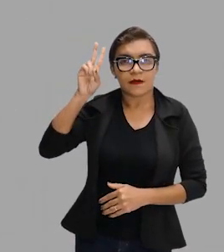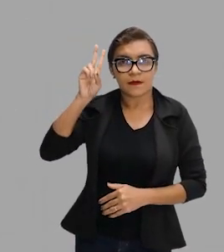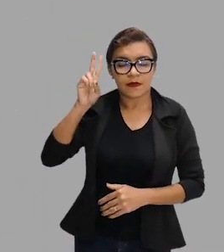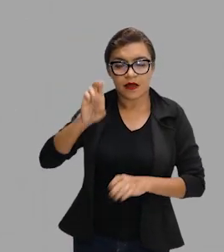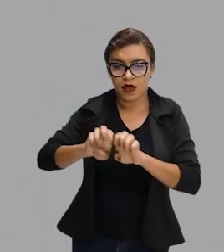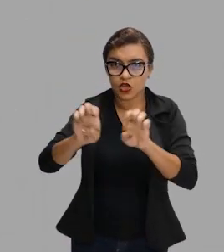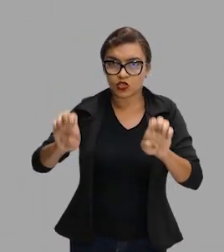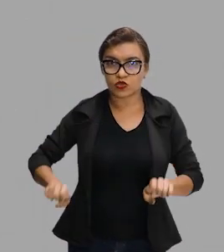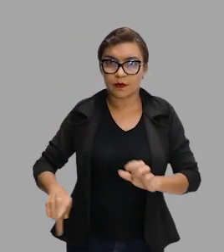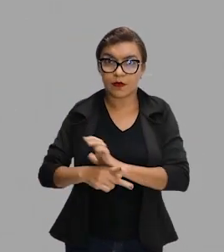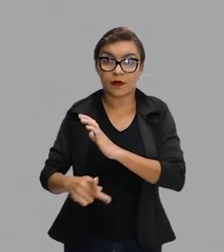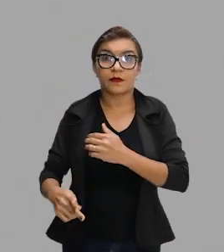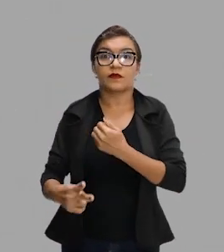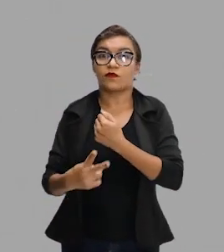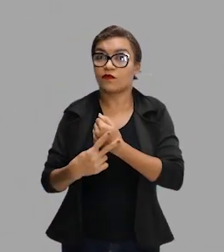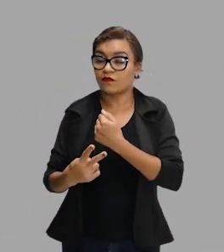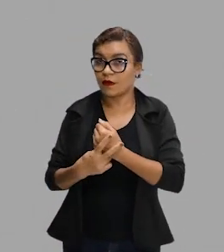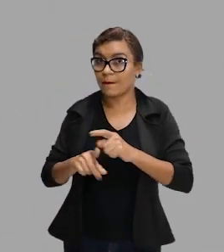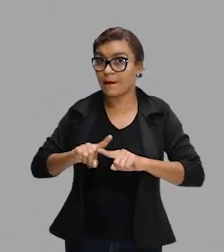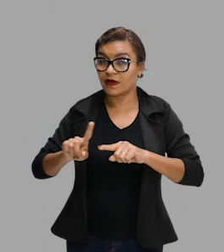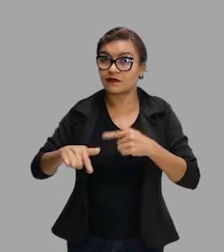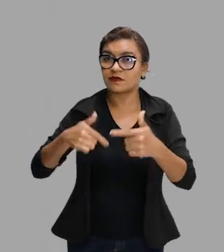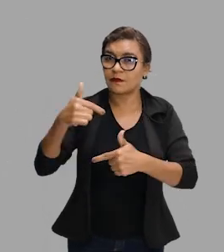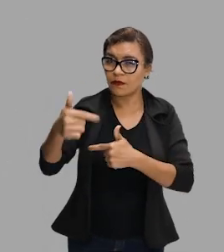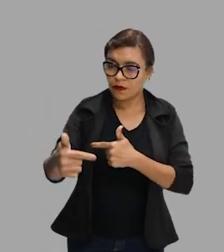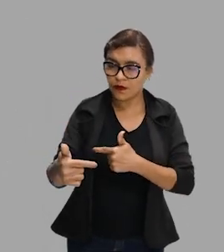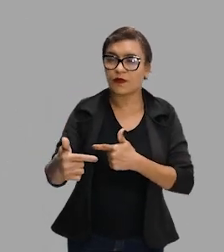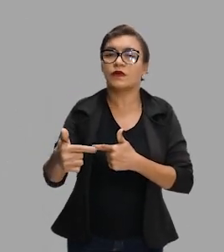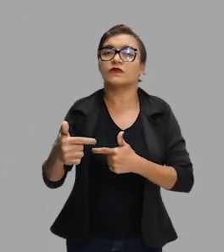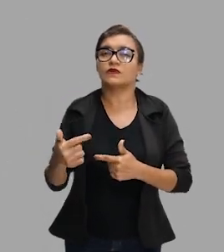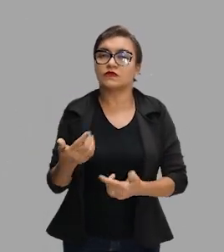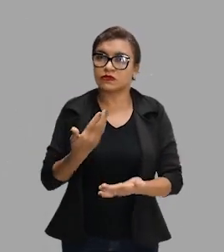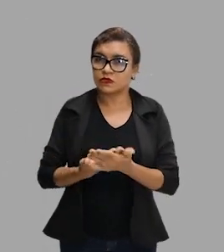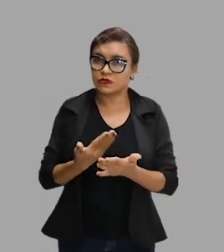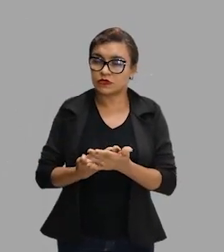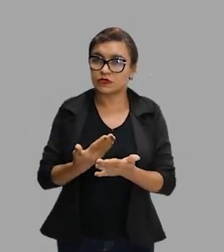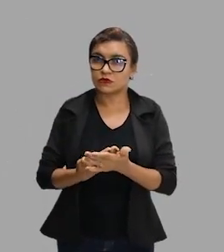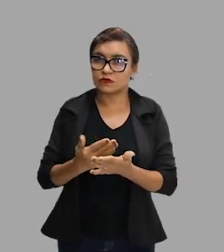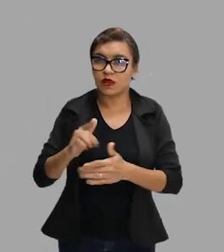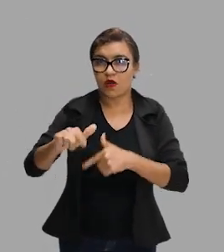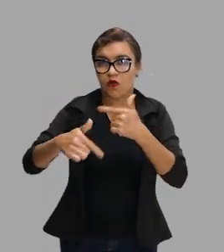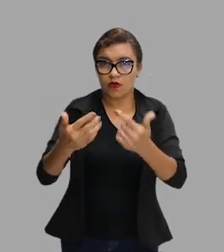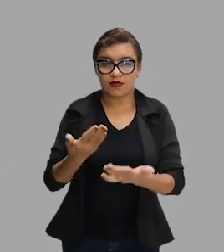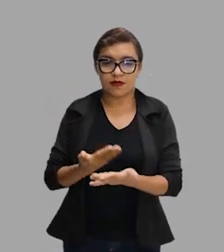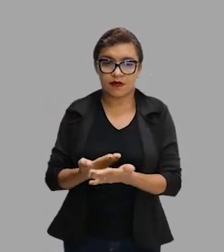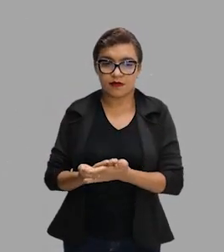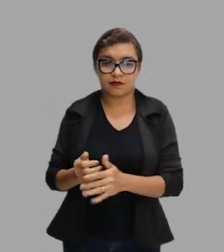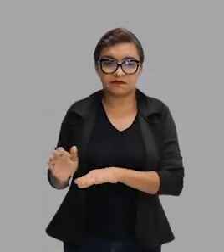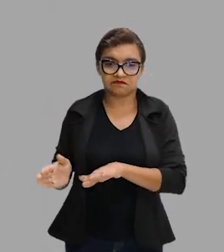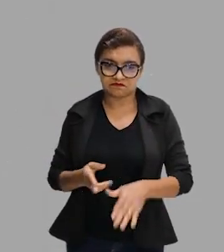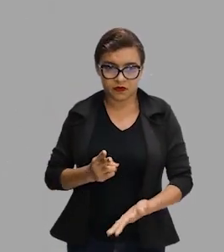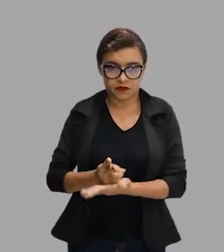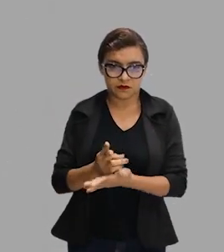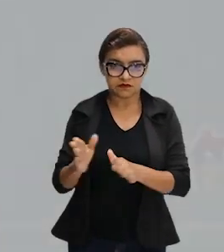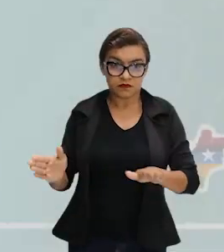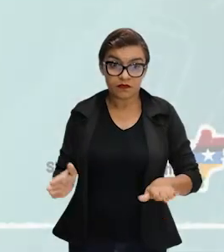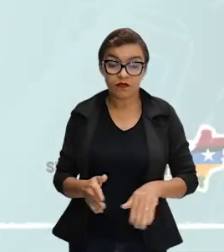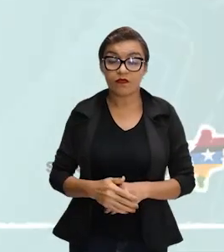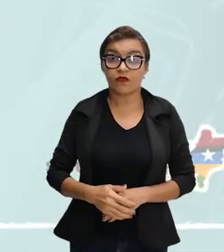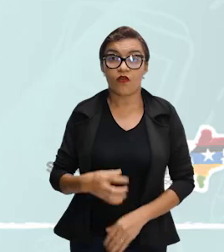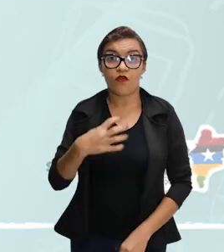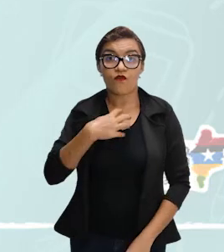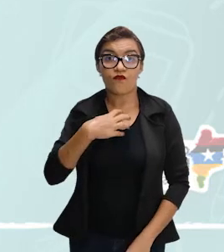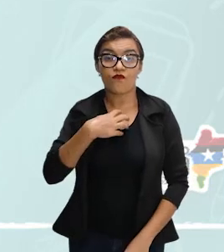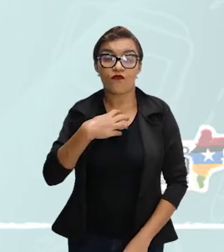estrutura verbal, tá? Mas isso aqui nós vamos estudar mais a fundo numa próxima aula. Vamos dar continuidade. Las